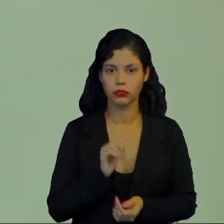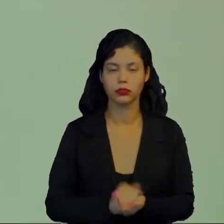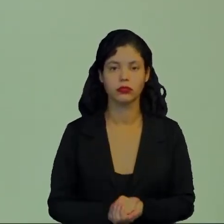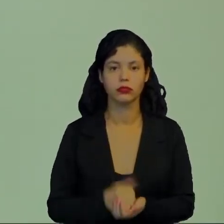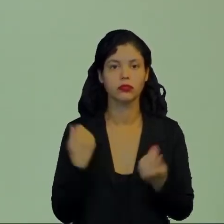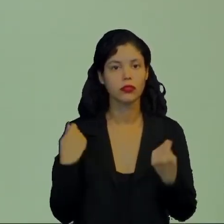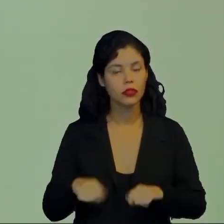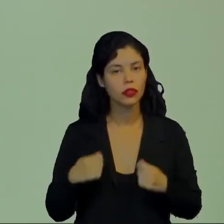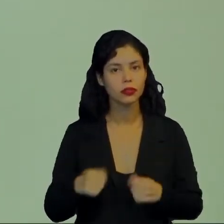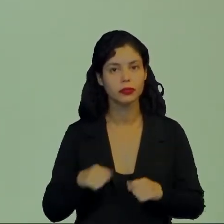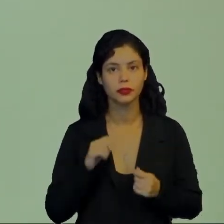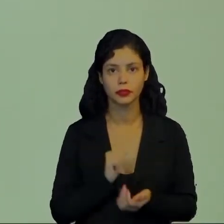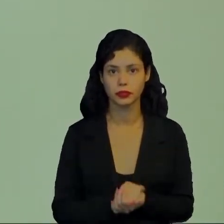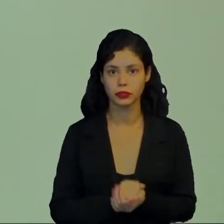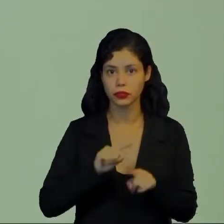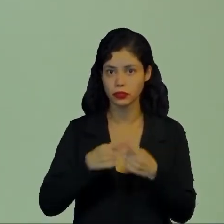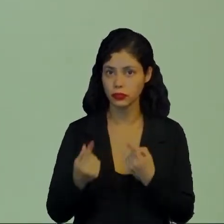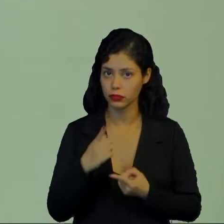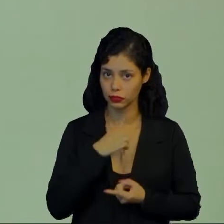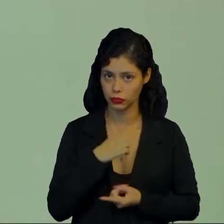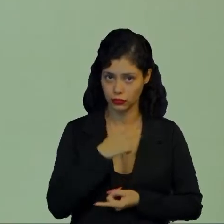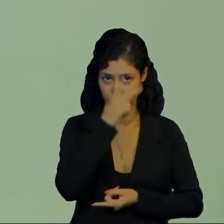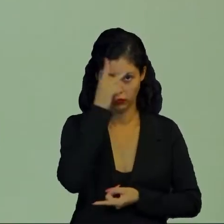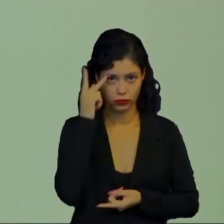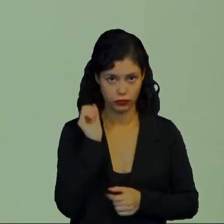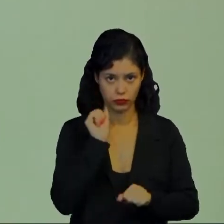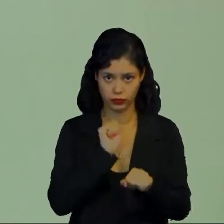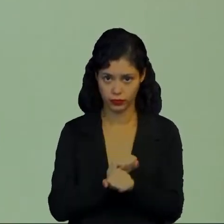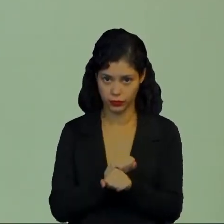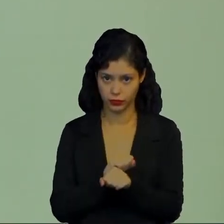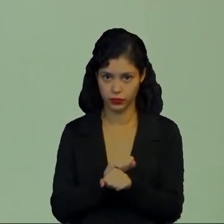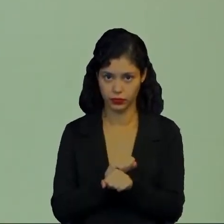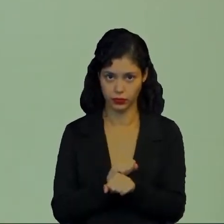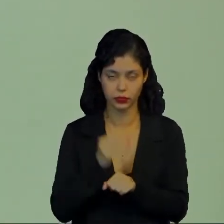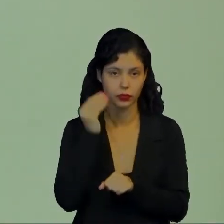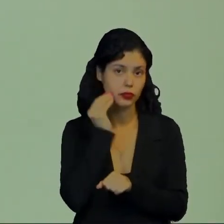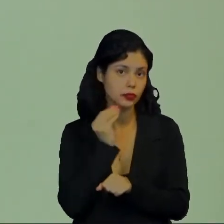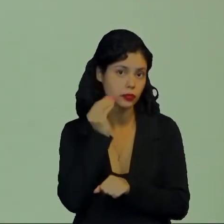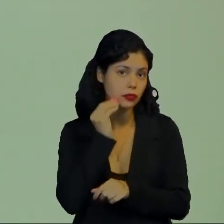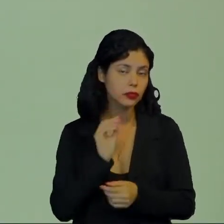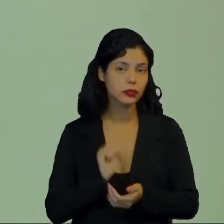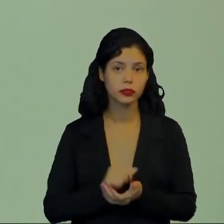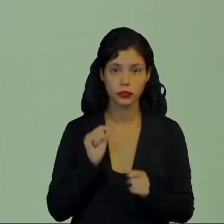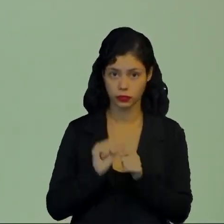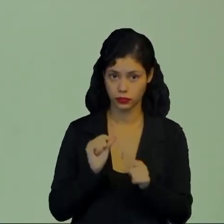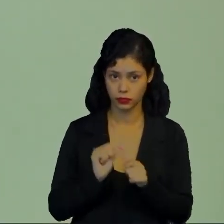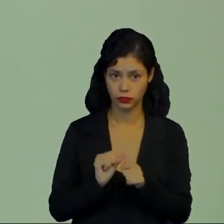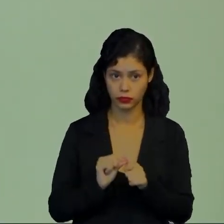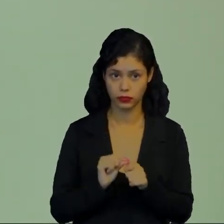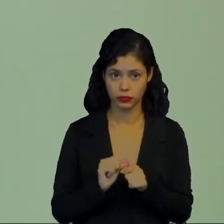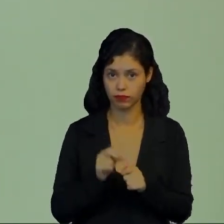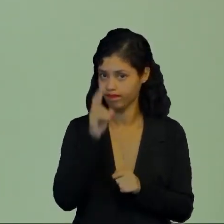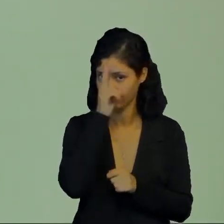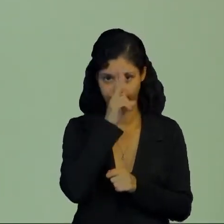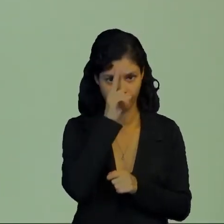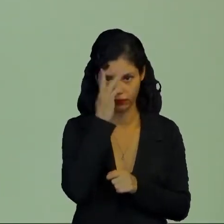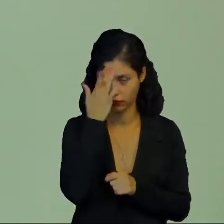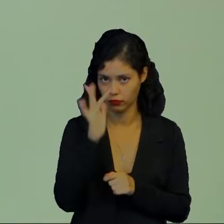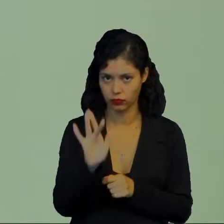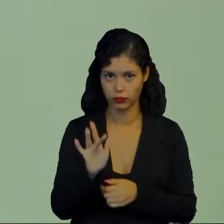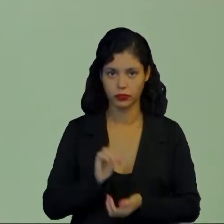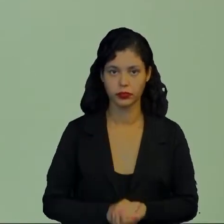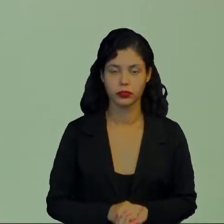são necessários. Mas tem gente que quando para e vai tentar fazer uma operação, diz, não lembro mais, não